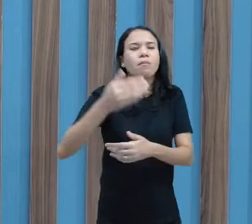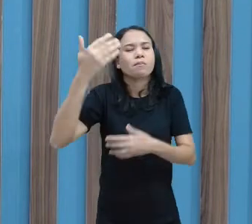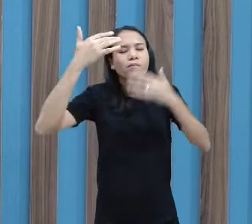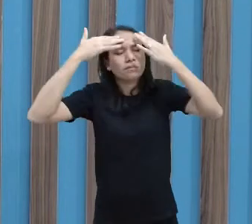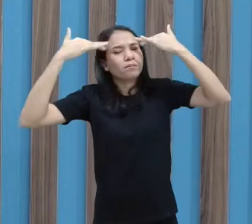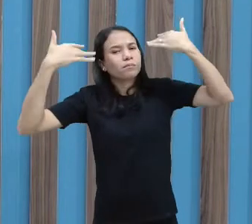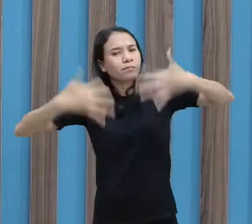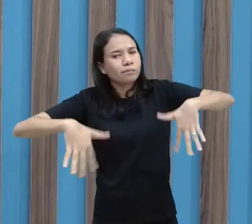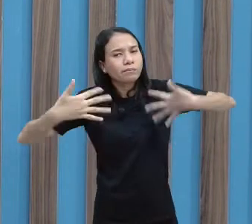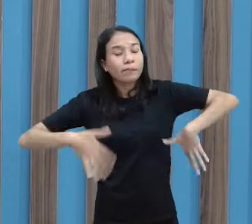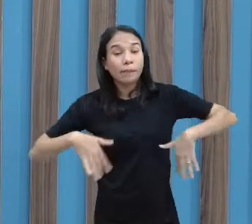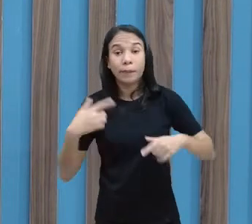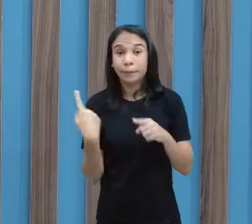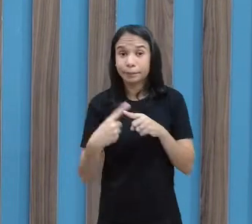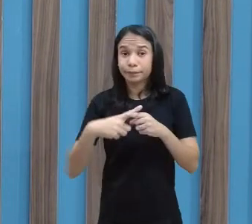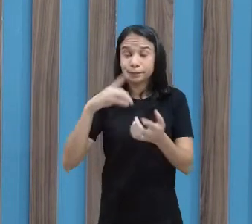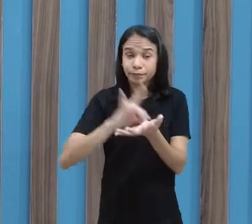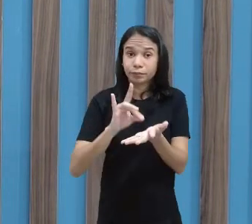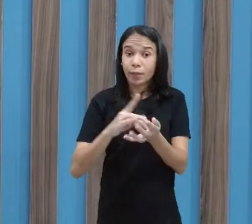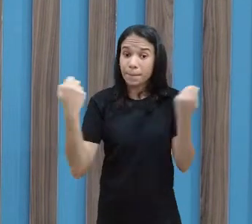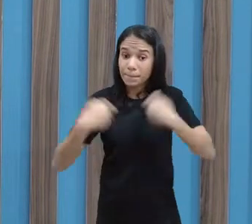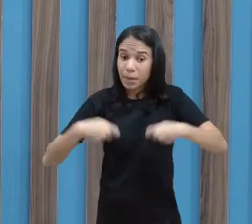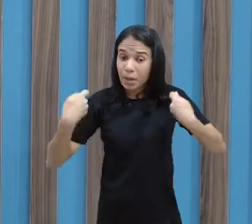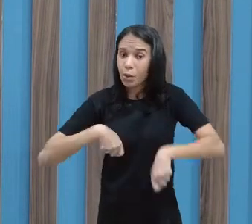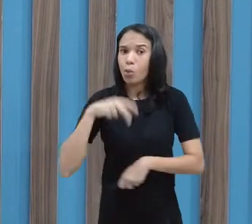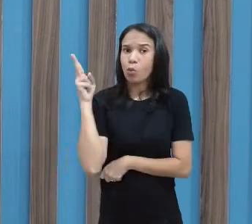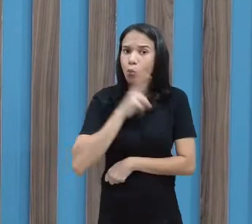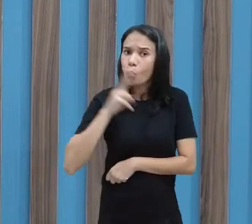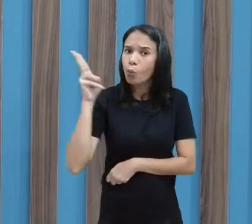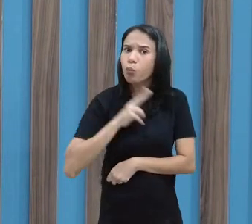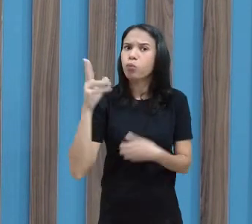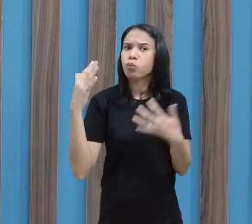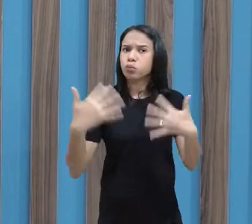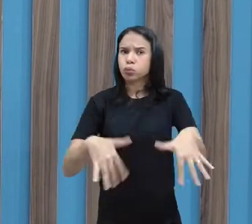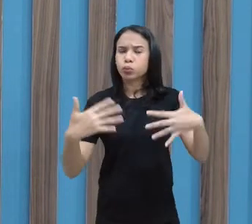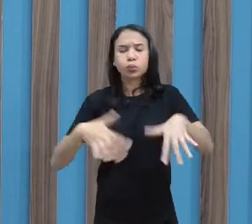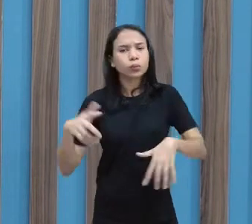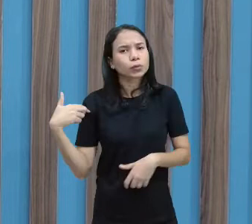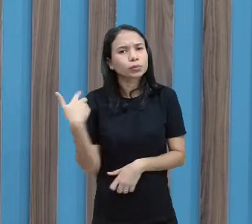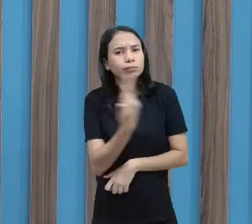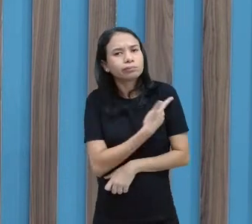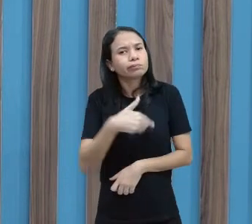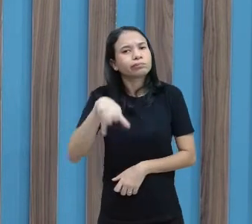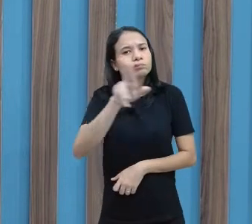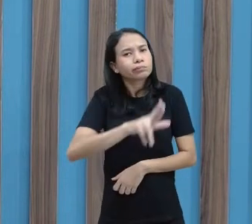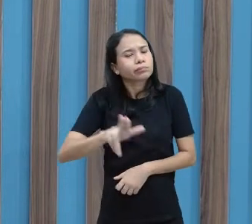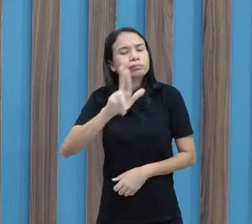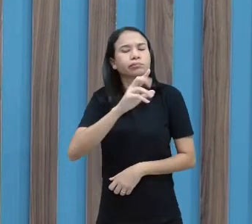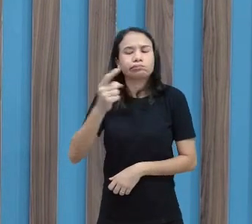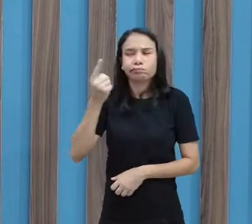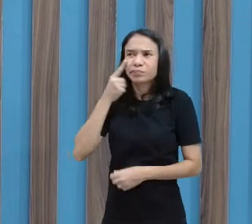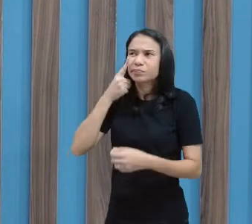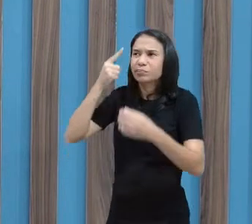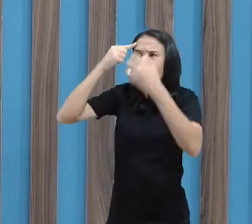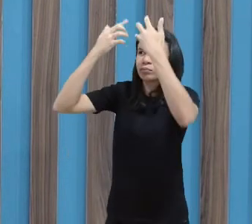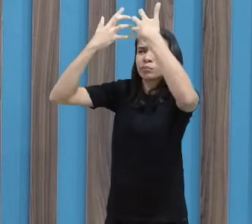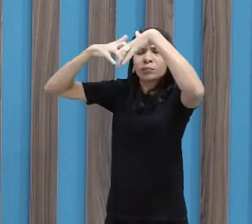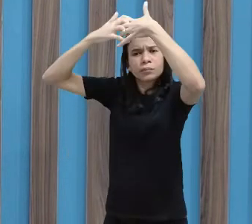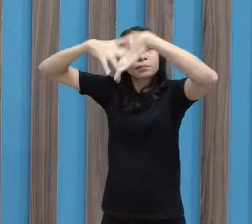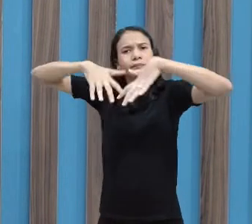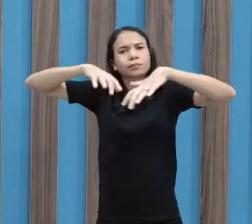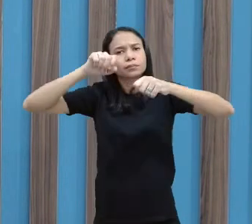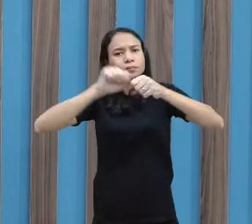porque realmente, gente, é urgente, né? É urgente a gente trabalhar, né, essas